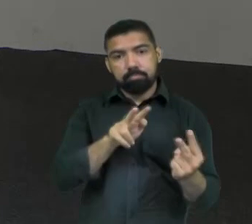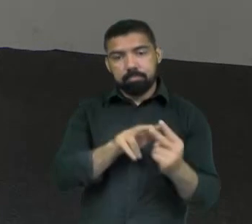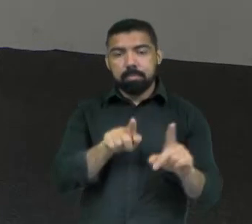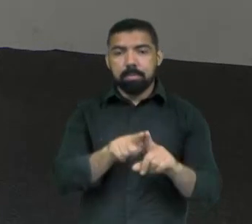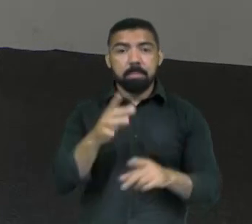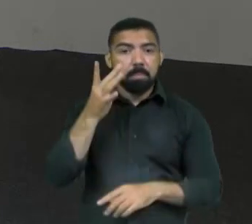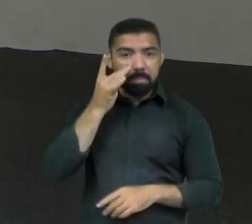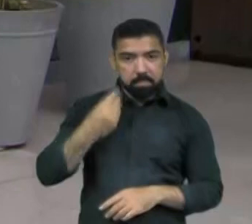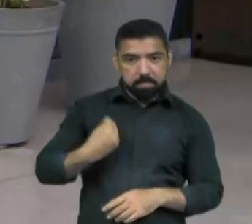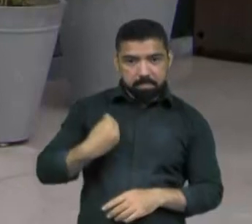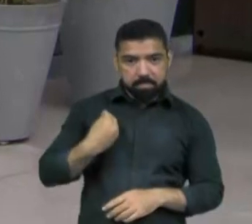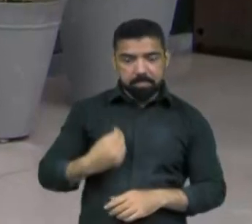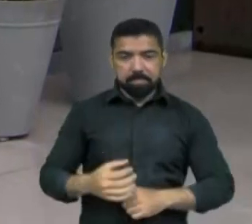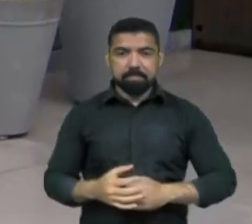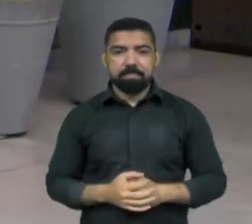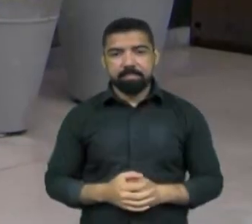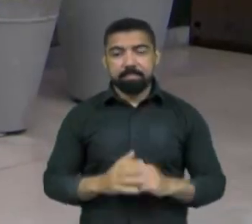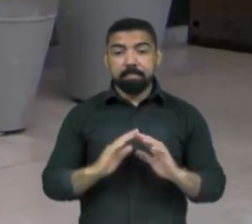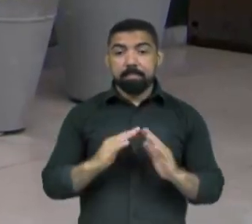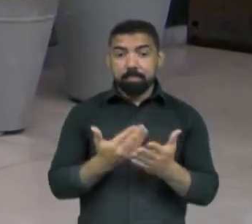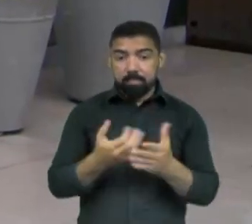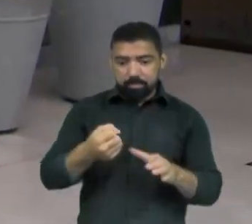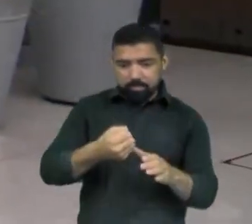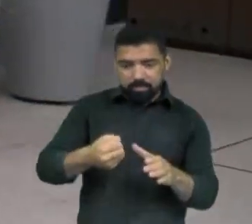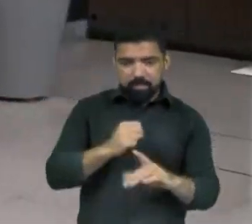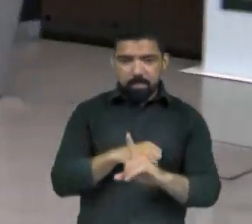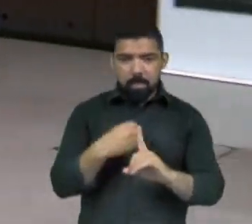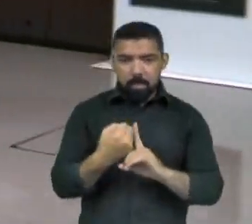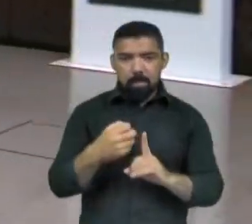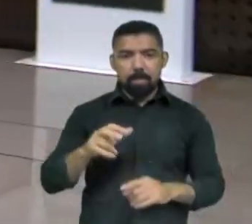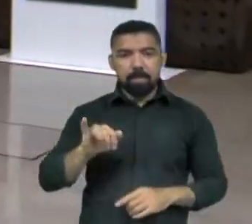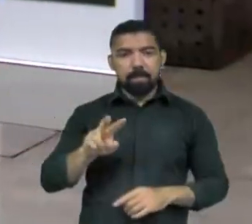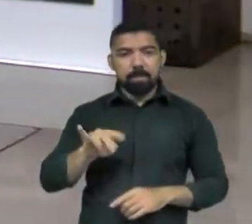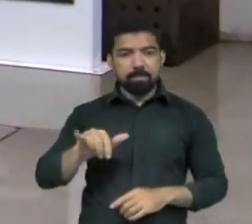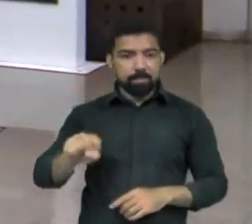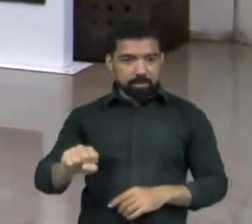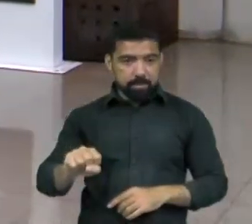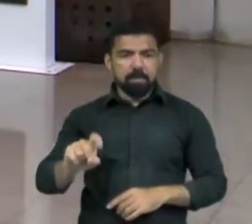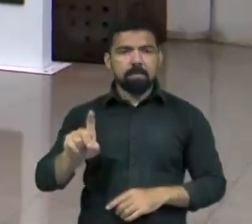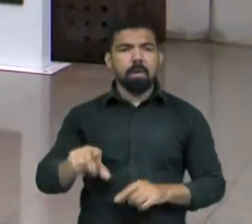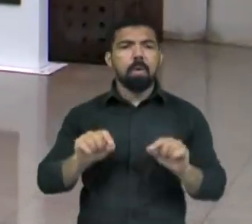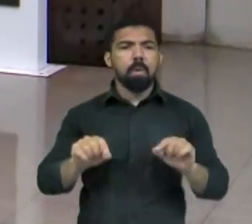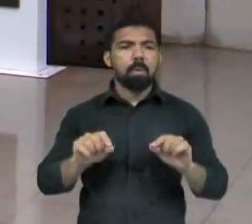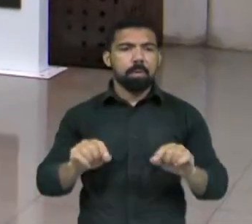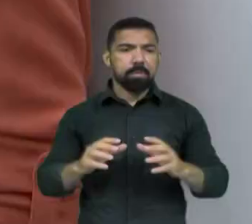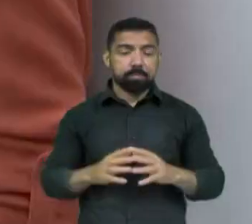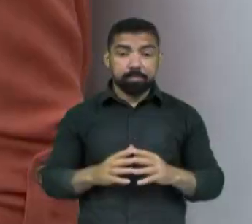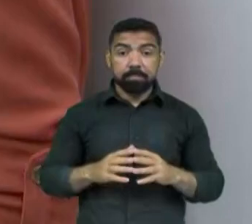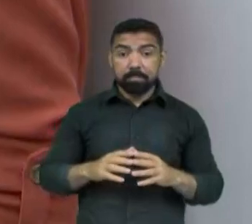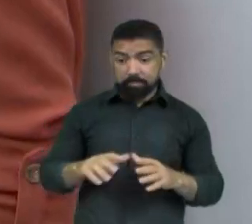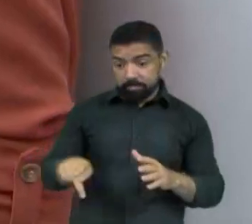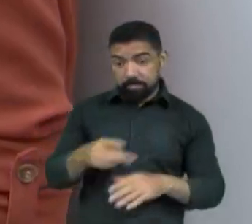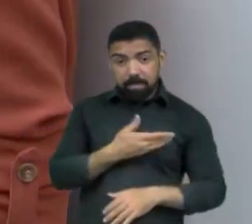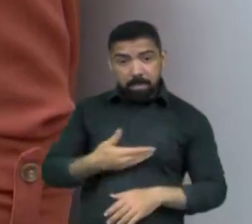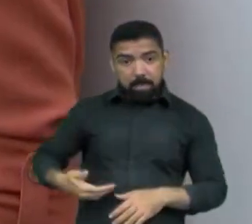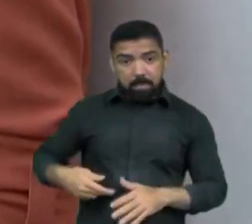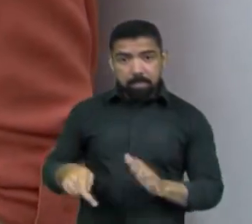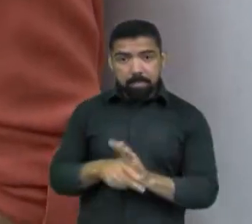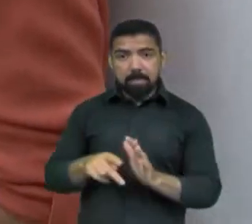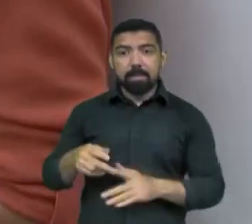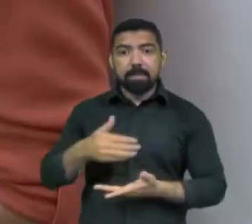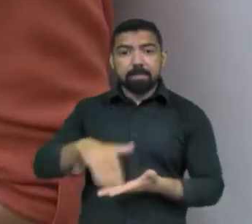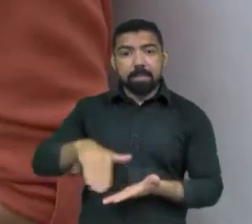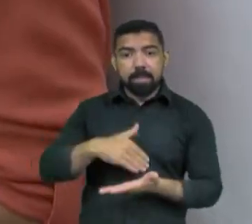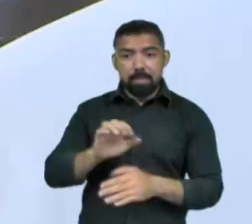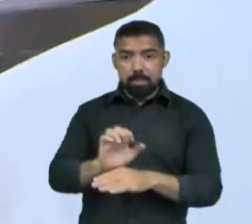presencial. A Escola de Gastronomia Social Ivens Dias Branco é um equipamento público da Secretaria Estadual de Cultura,